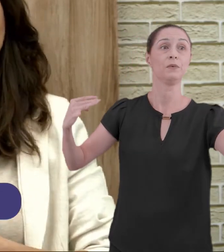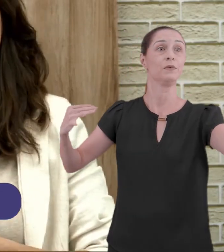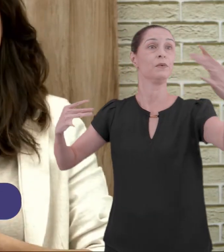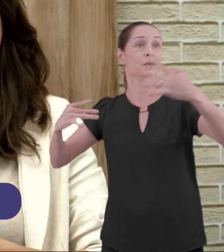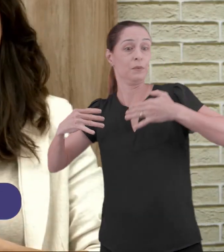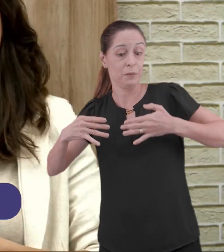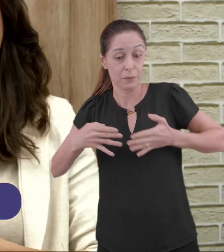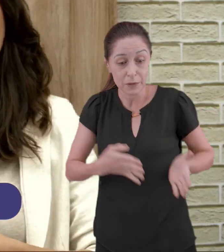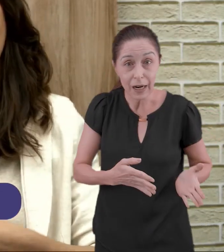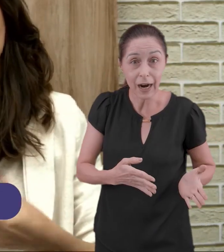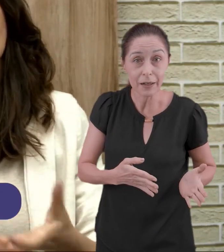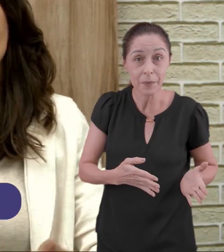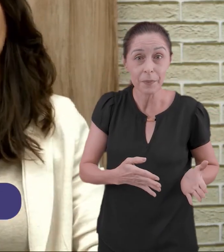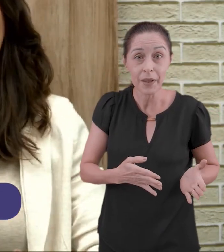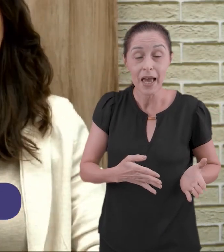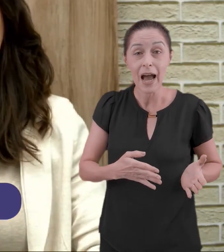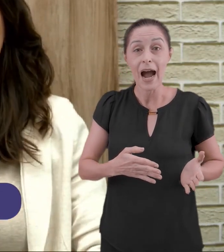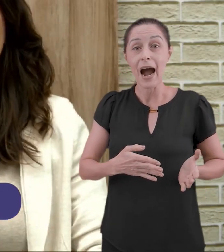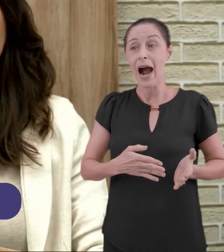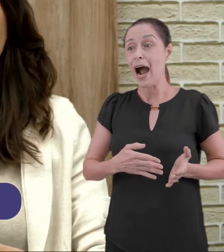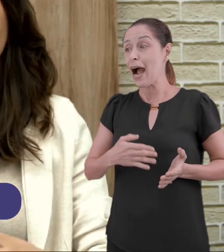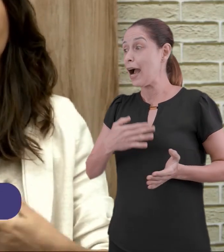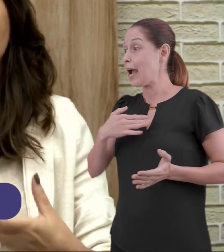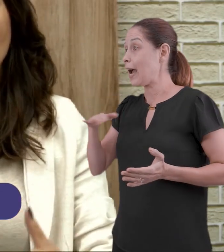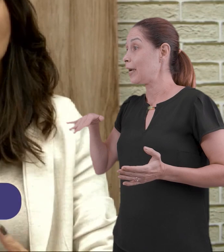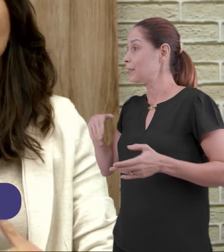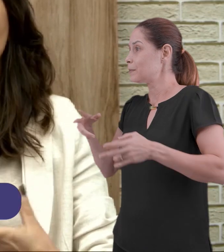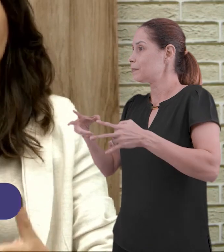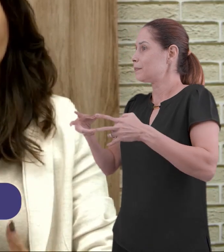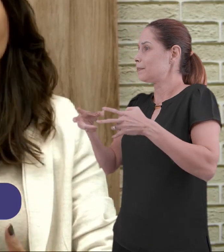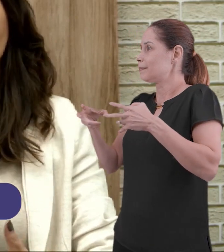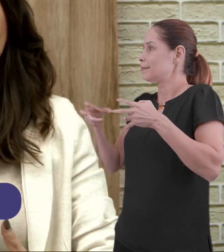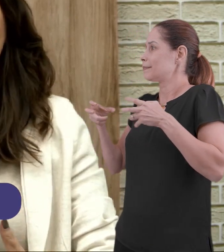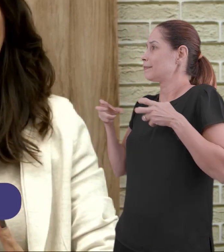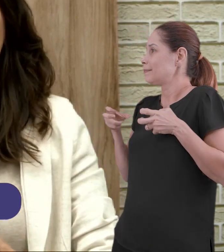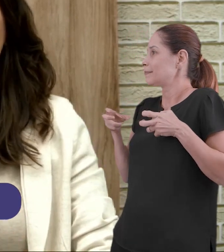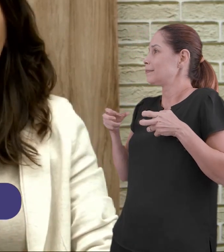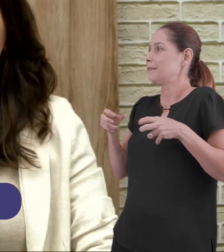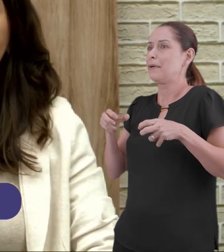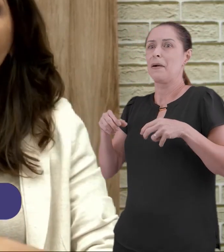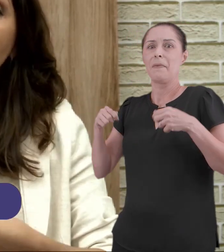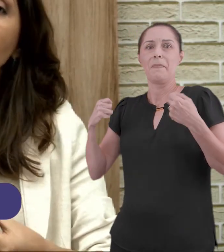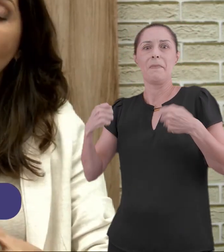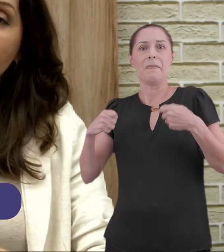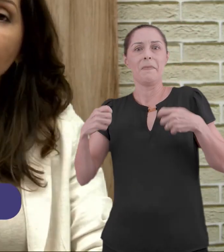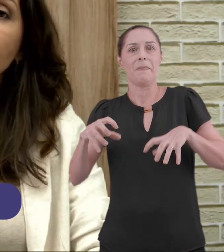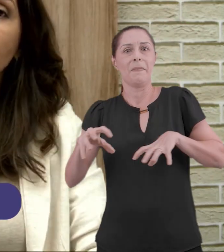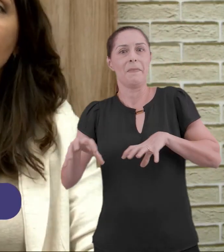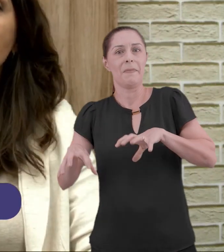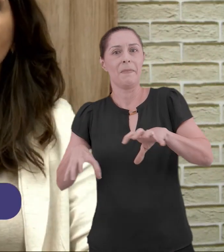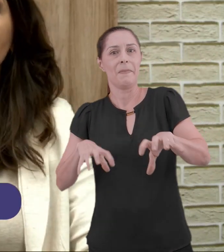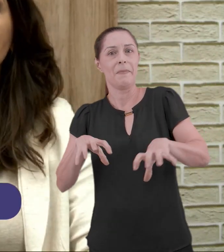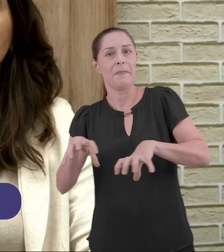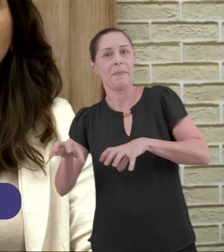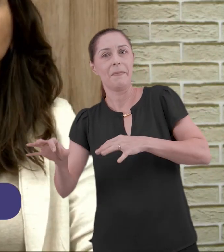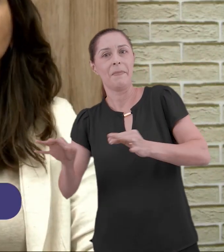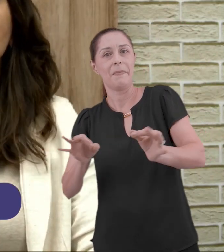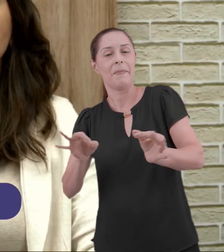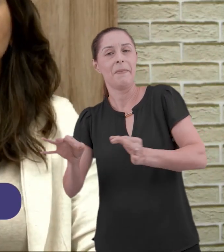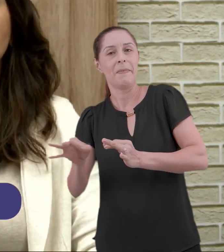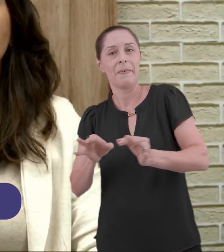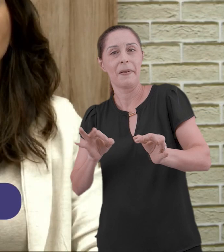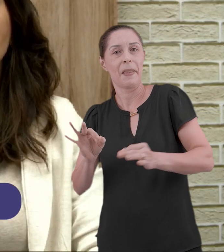as famílias chegaram, aí surgiu uma demanda, e aí, então a gente percebeu que a gente precisava atender essa demanda,